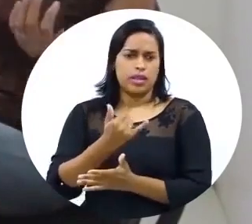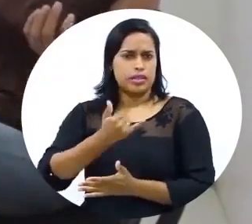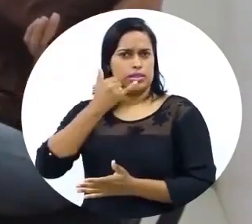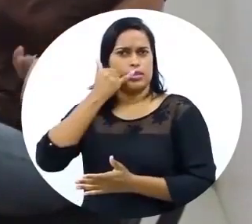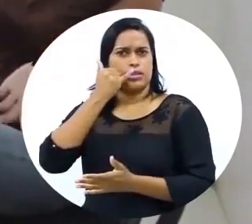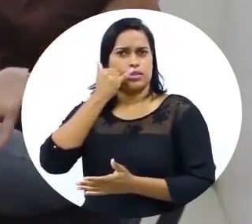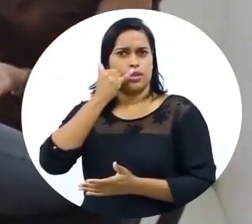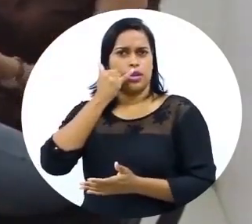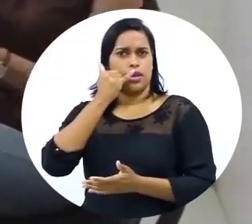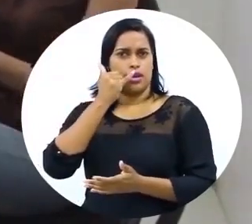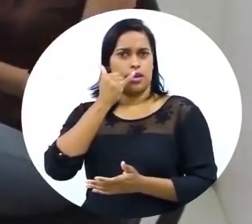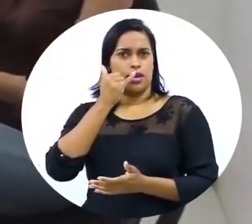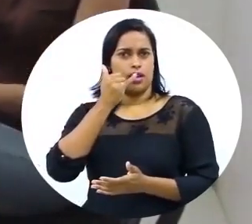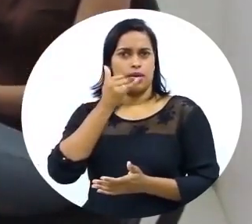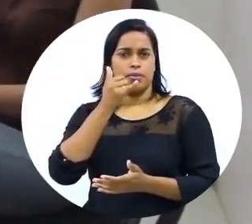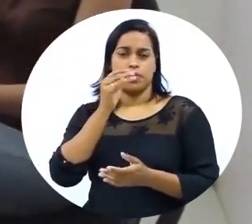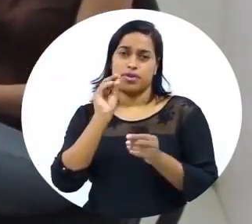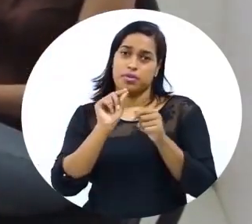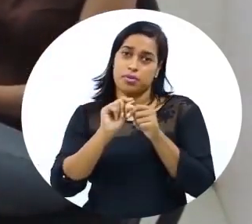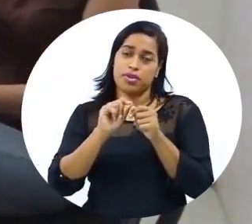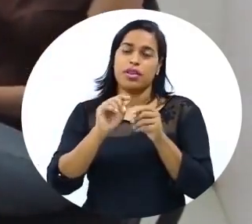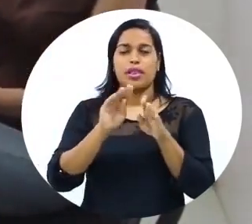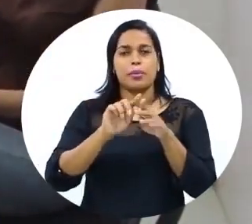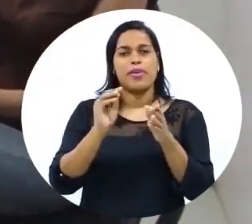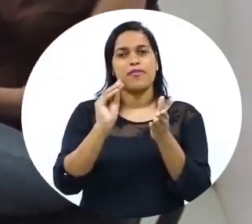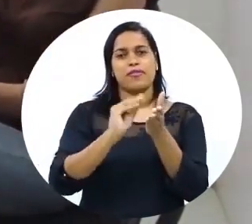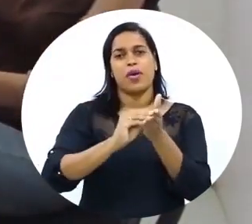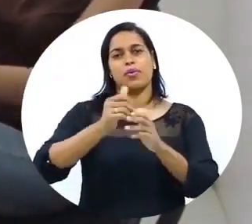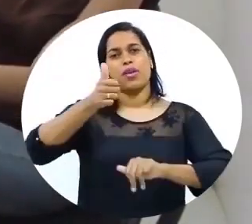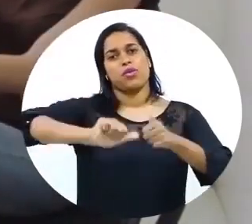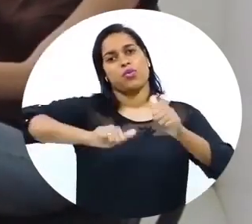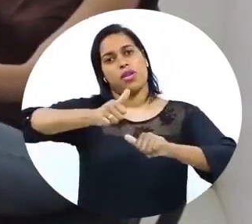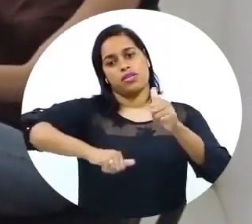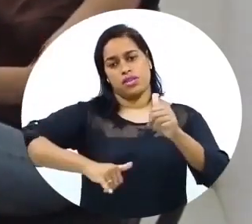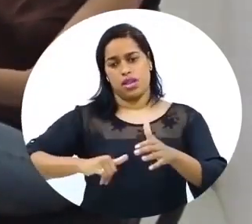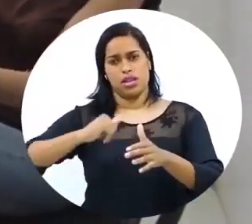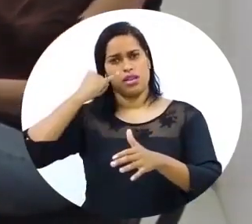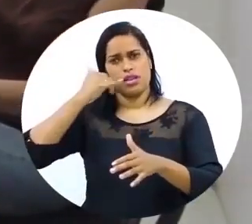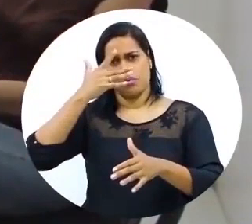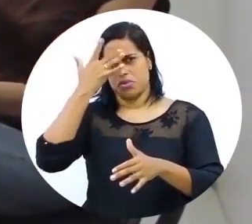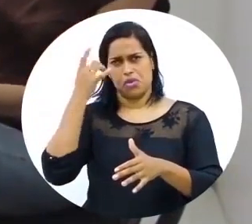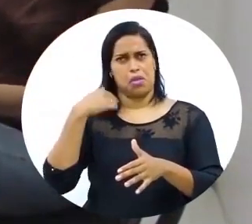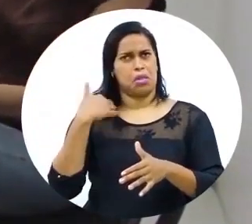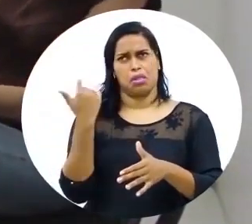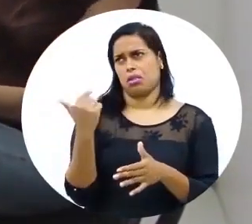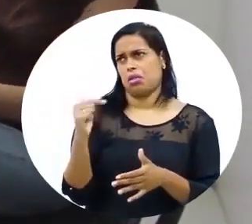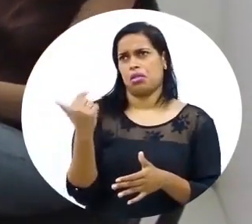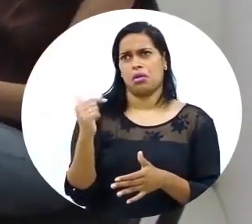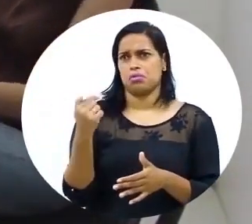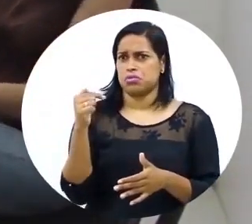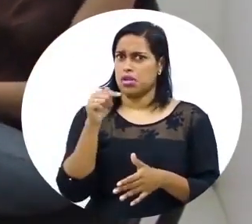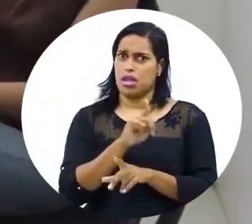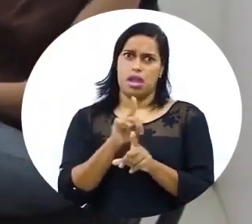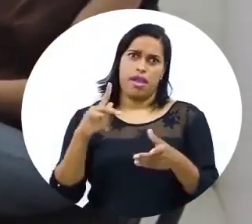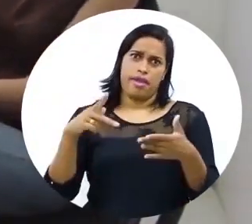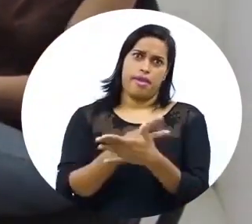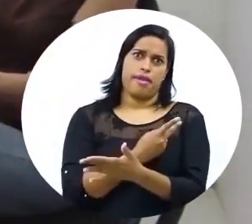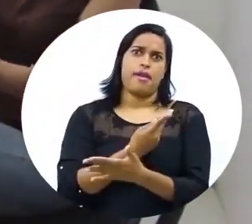contato. Contatos atualizados. Exatamente, também, porque a gente liga às vezes para a pessoa e a pessoa não tem nenhum fulano aqui